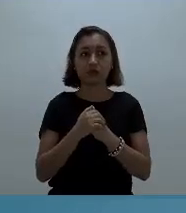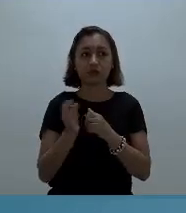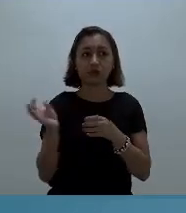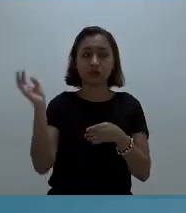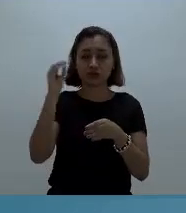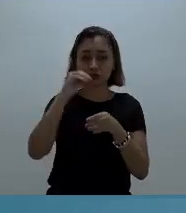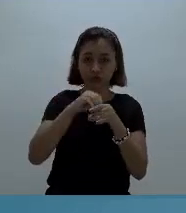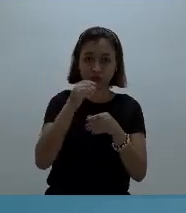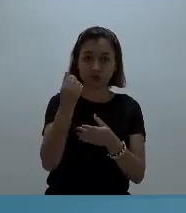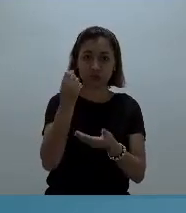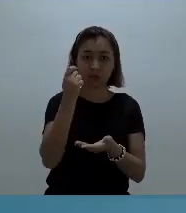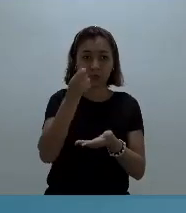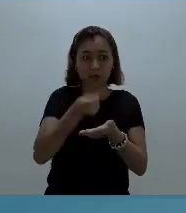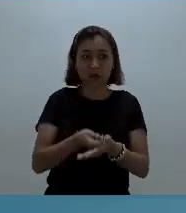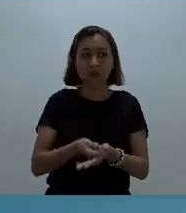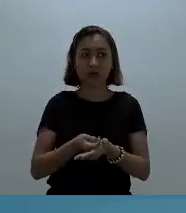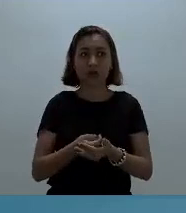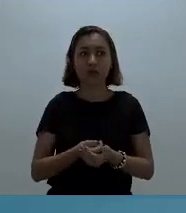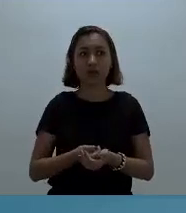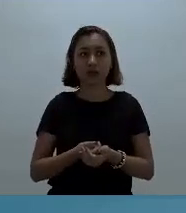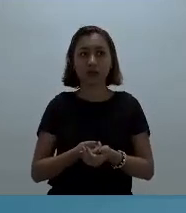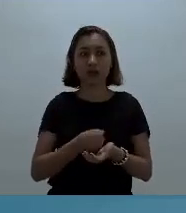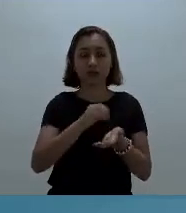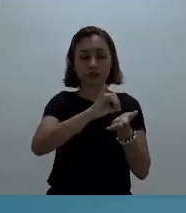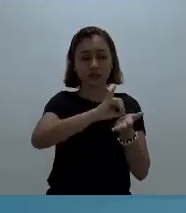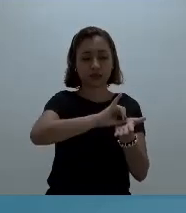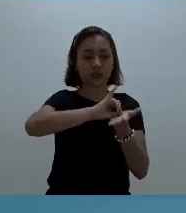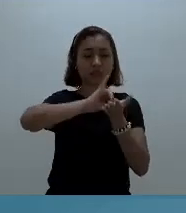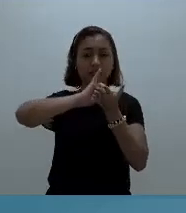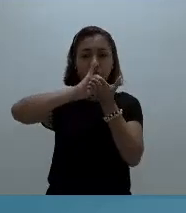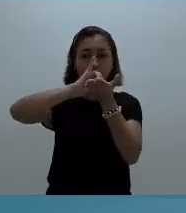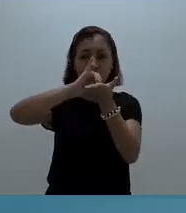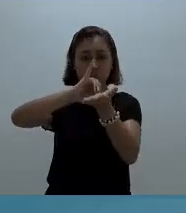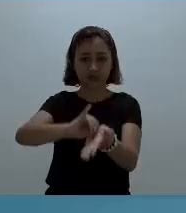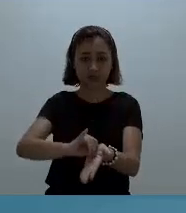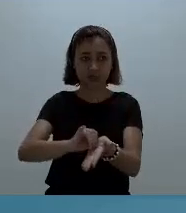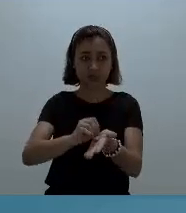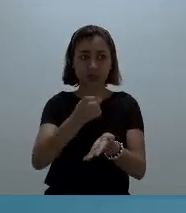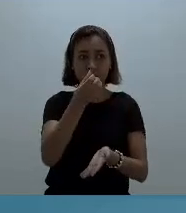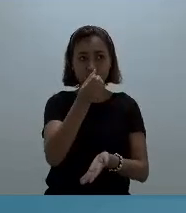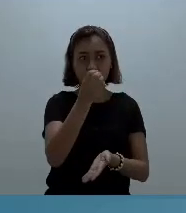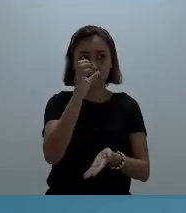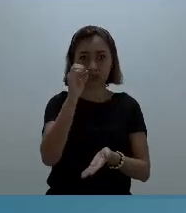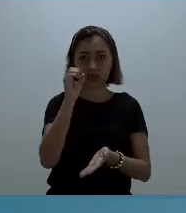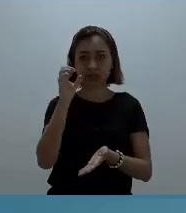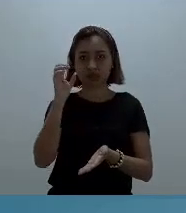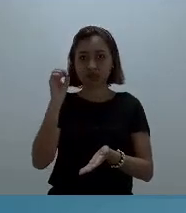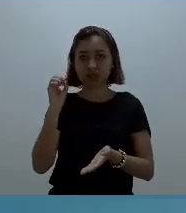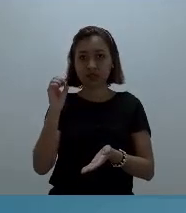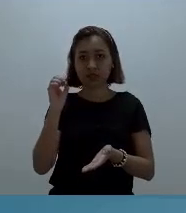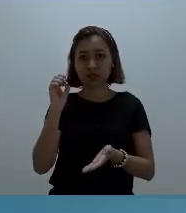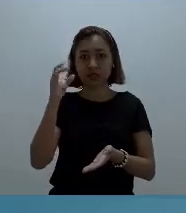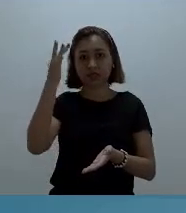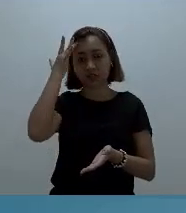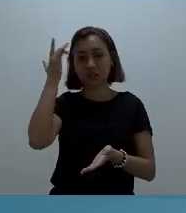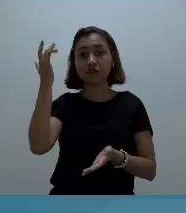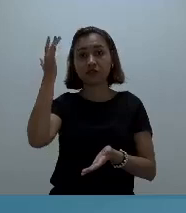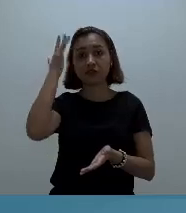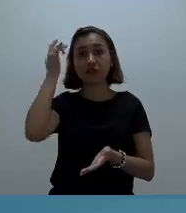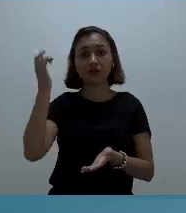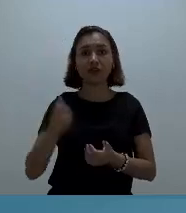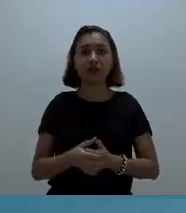pagamento da indenização de 60 dias de licença-prêmio não gozadas de